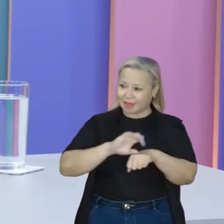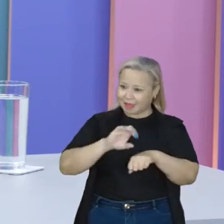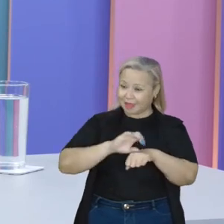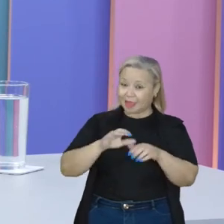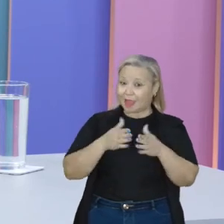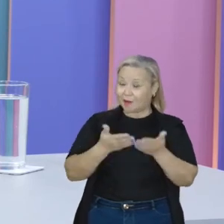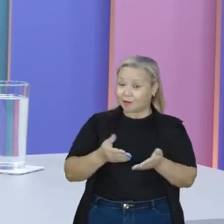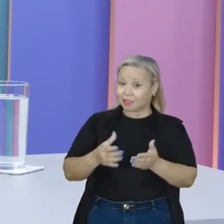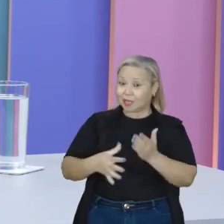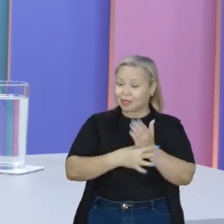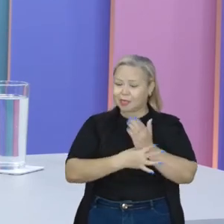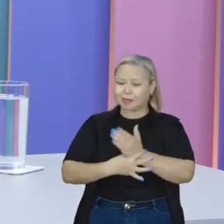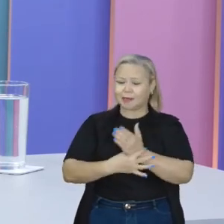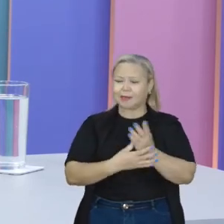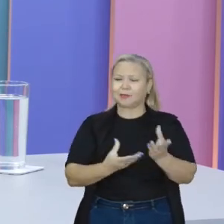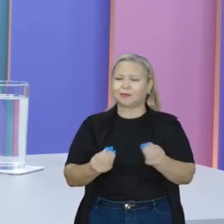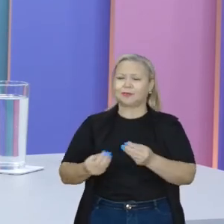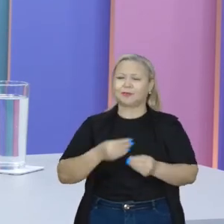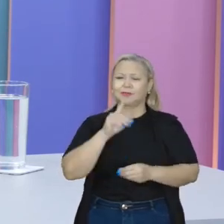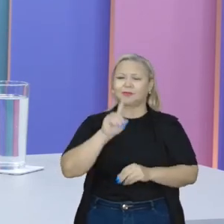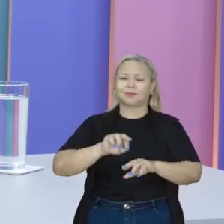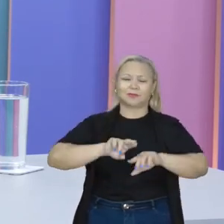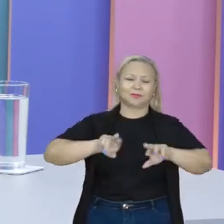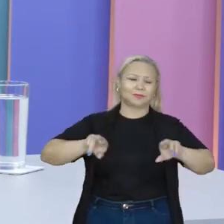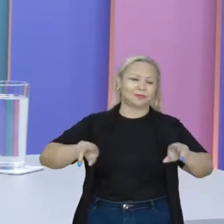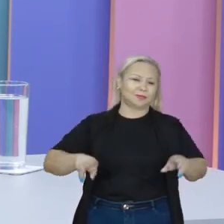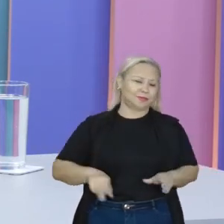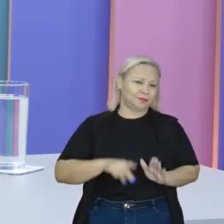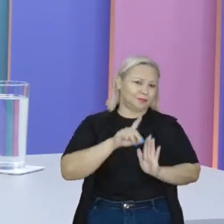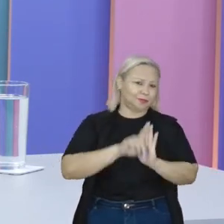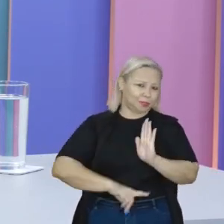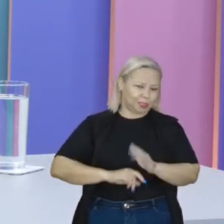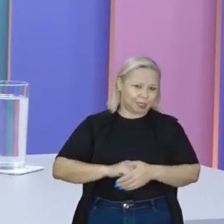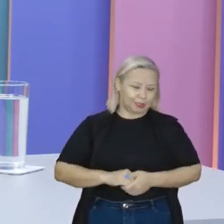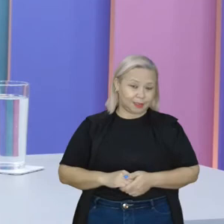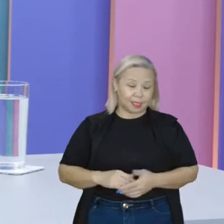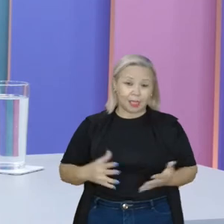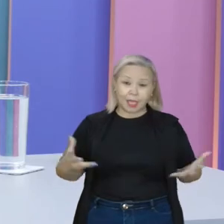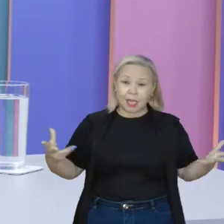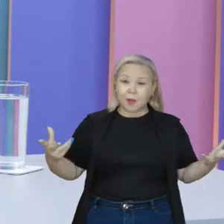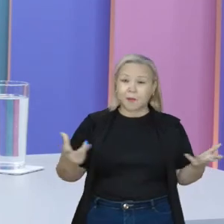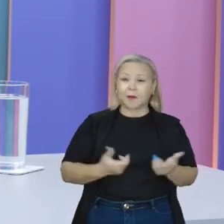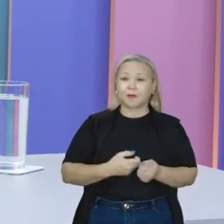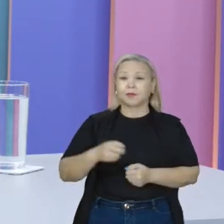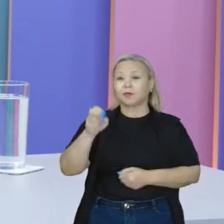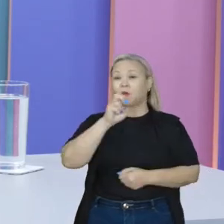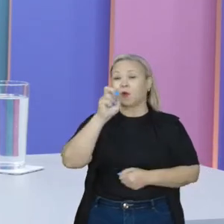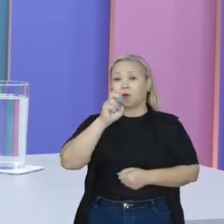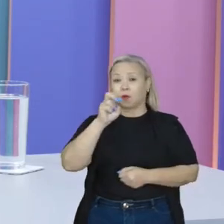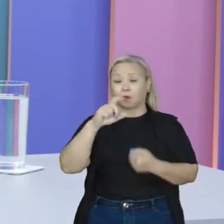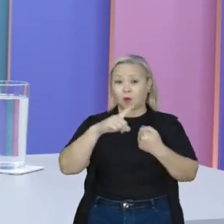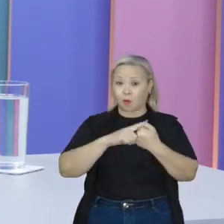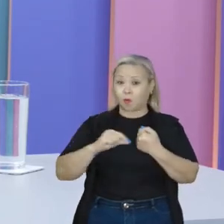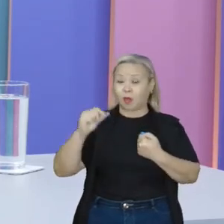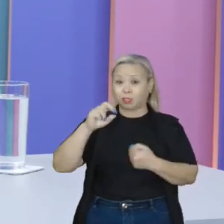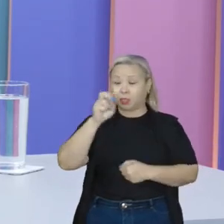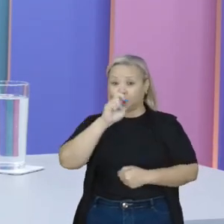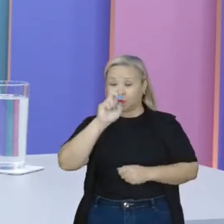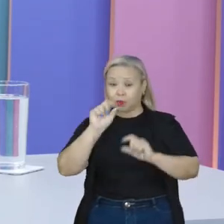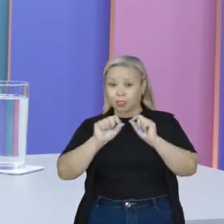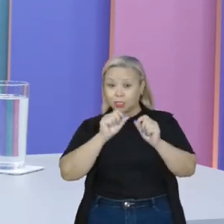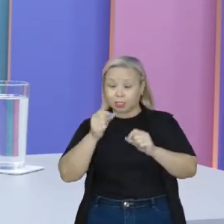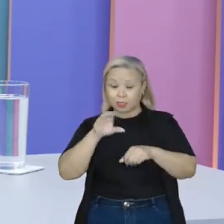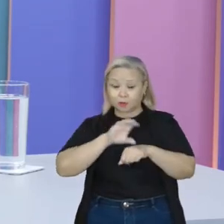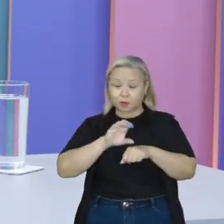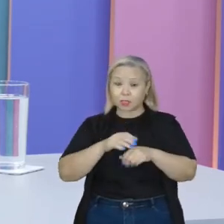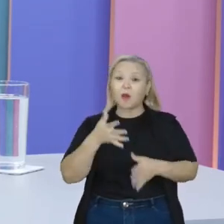ela garantiu muitos direitos. Para mim, é fantástico ler o artigo 5º da Constituição, né, que diz que todos somos